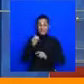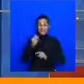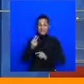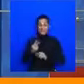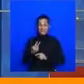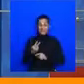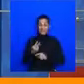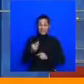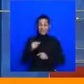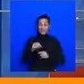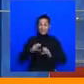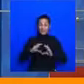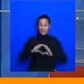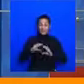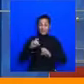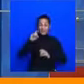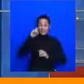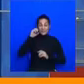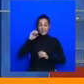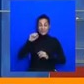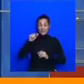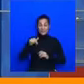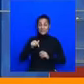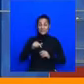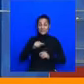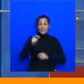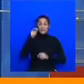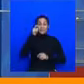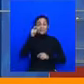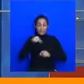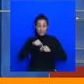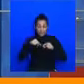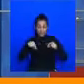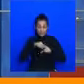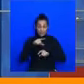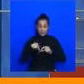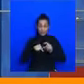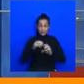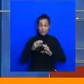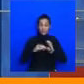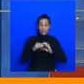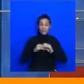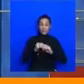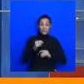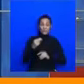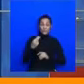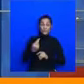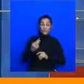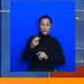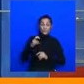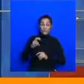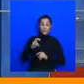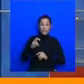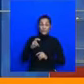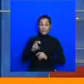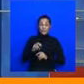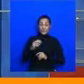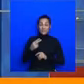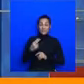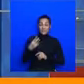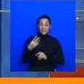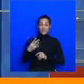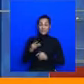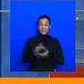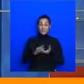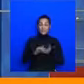preta 07. Vamos confirmar, as 20 dezenas sorteadas no concurso 2.524 da Lotomania